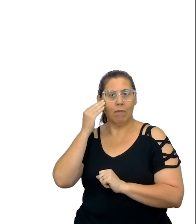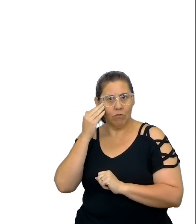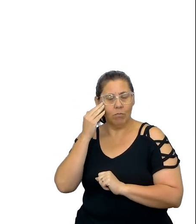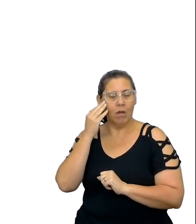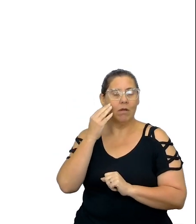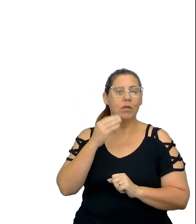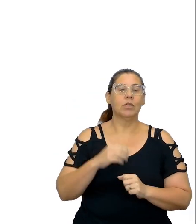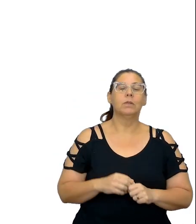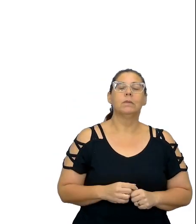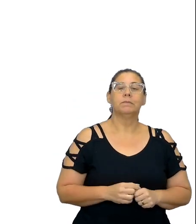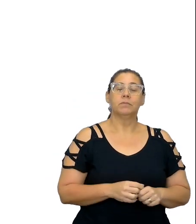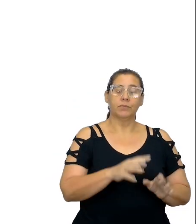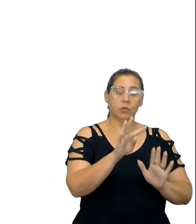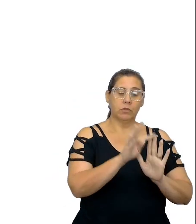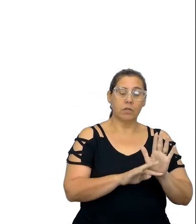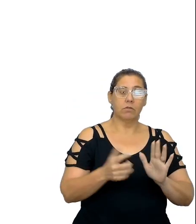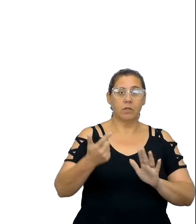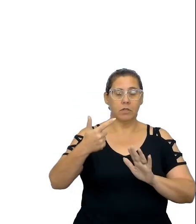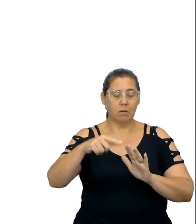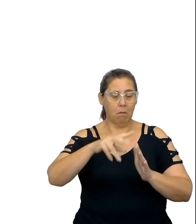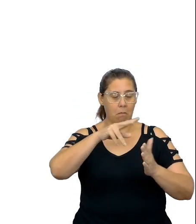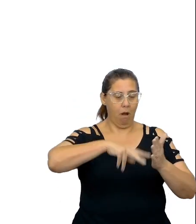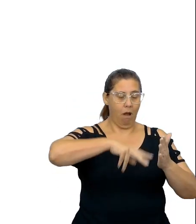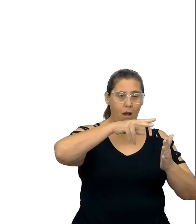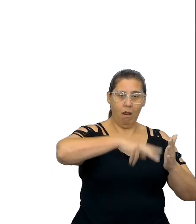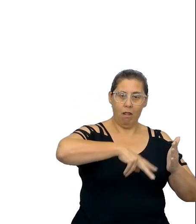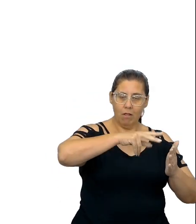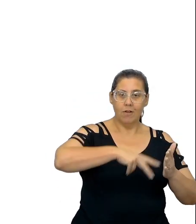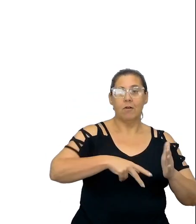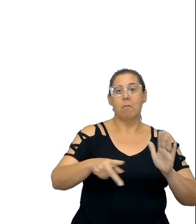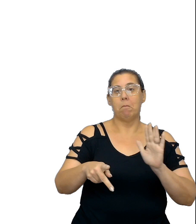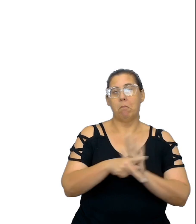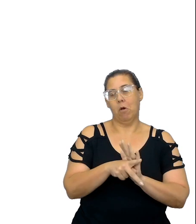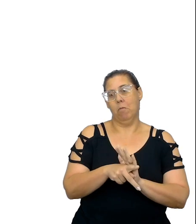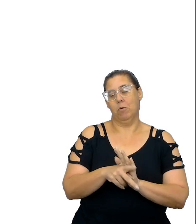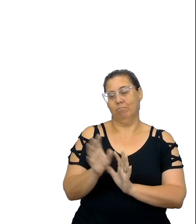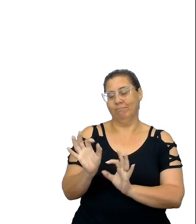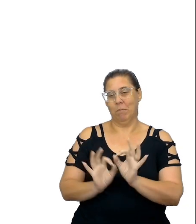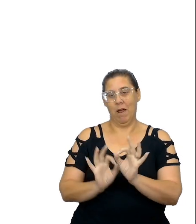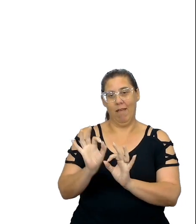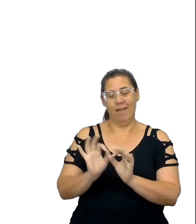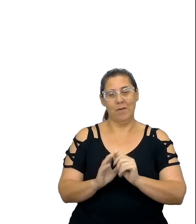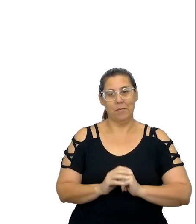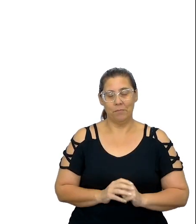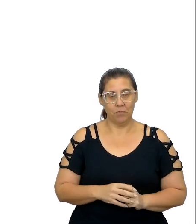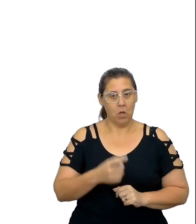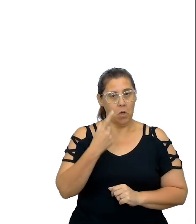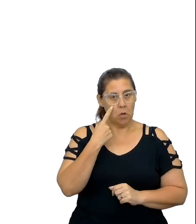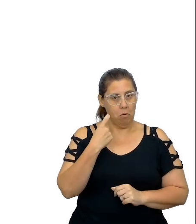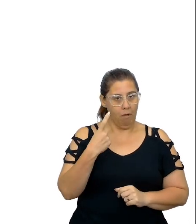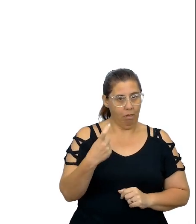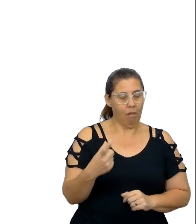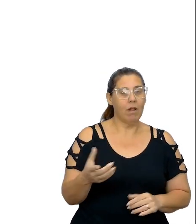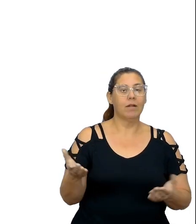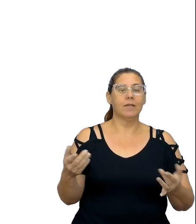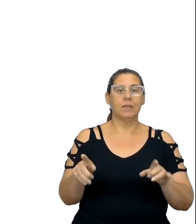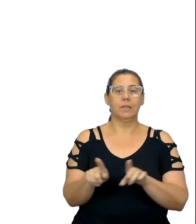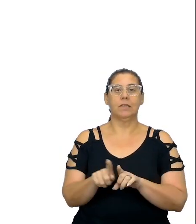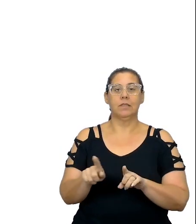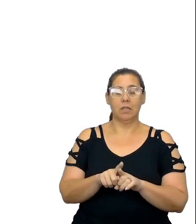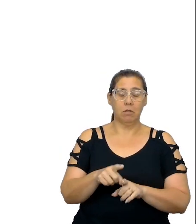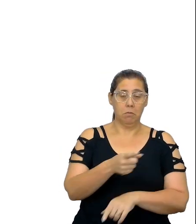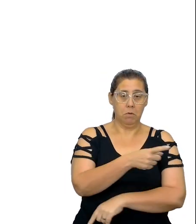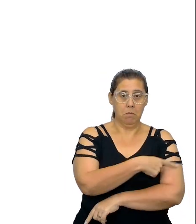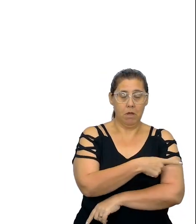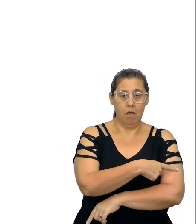textos, e finalmente, depois de tantas leituras, produzir o seu próprio. E o interessante dessa sequência na primeira